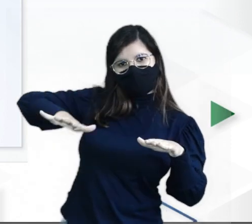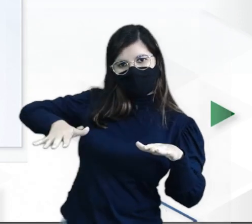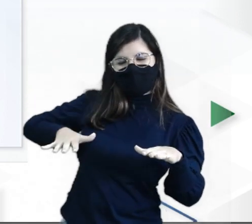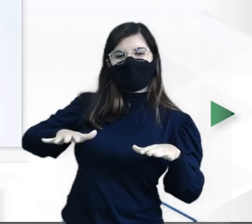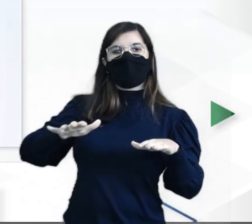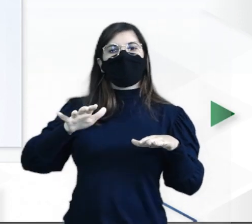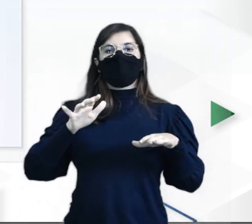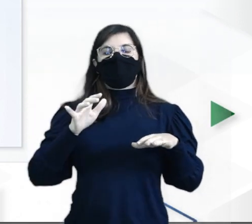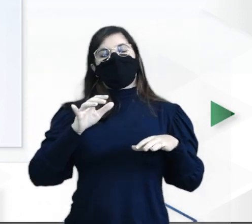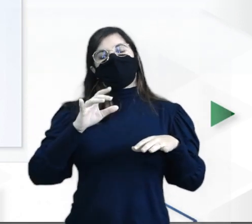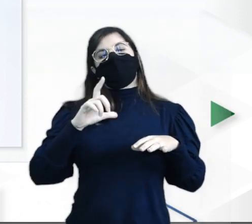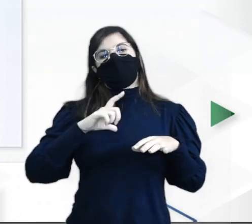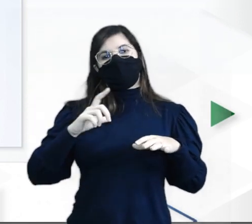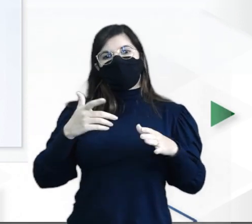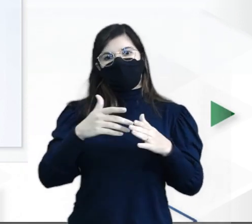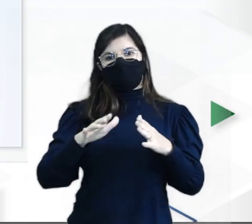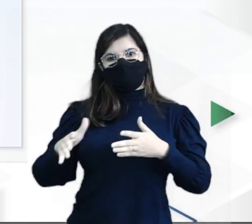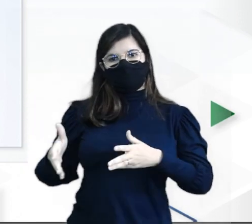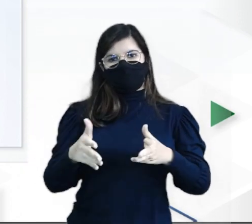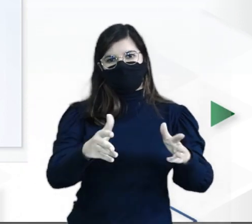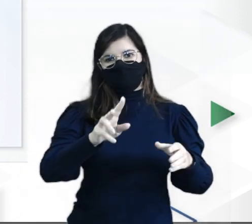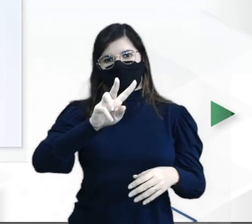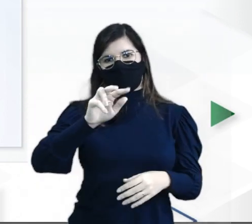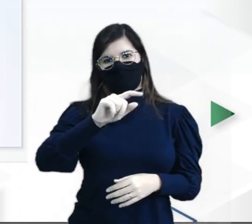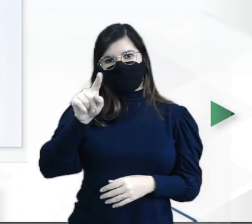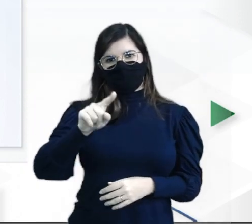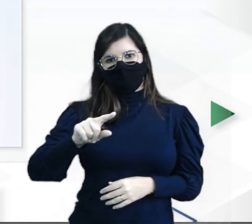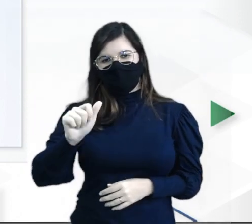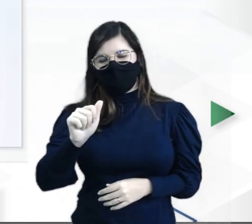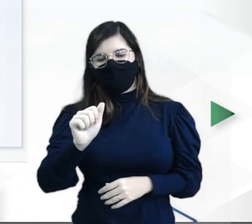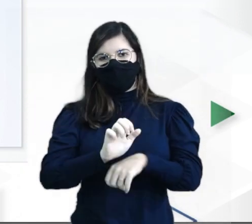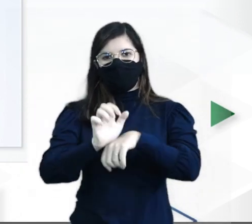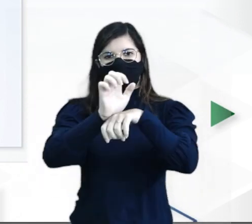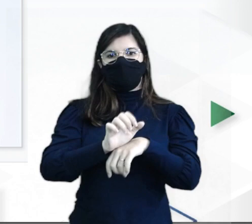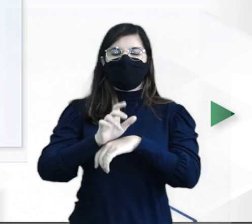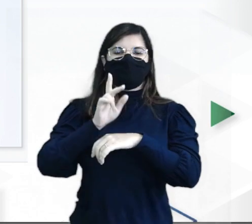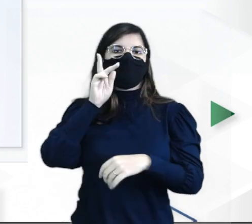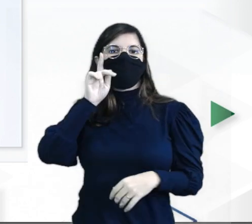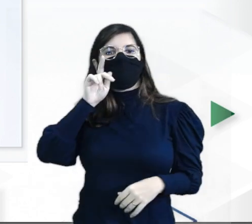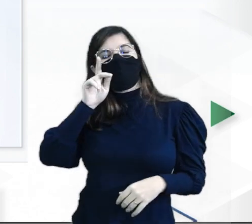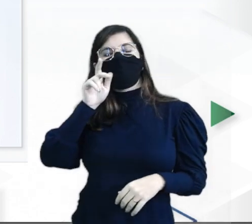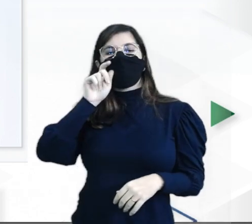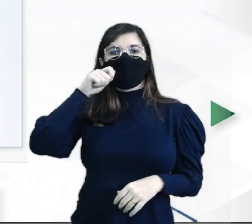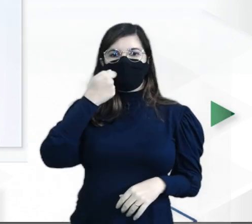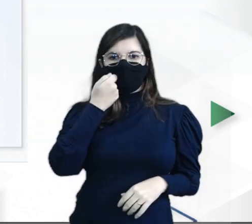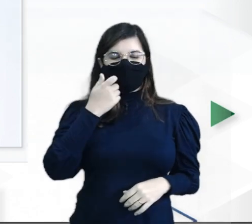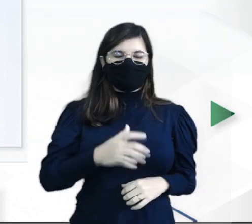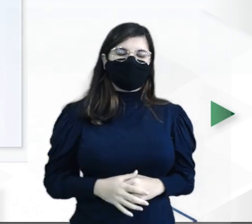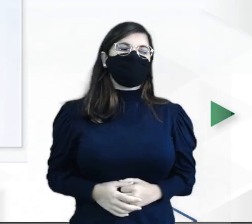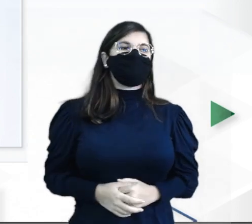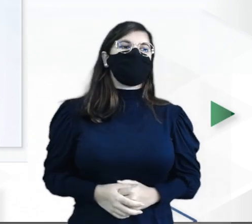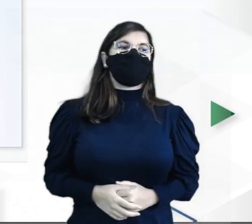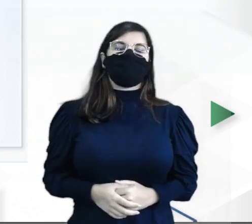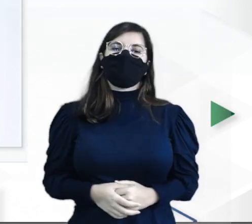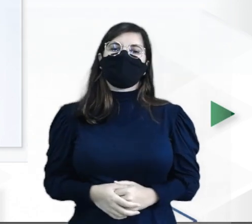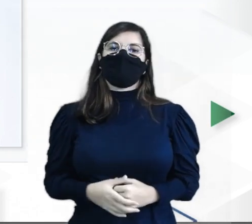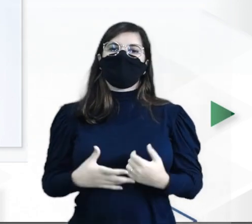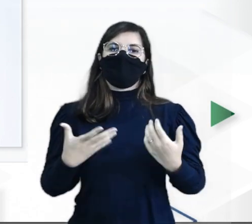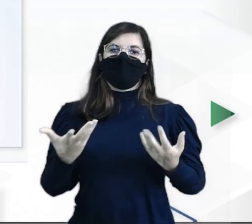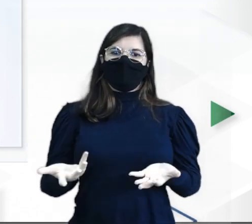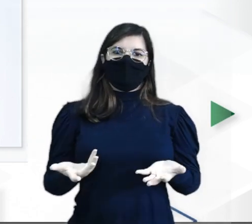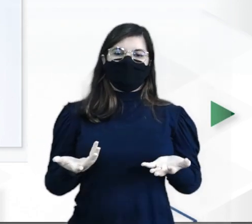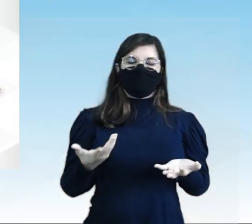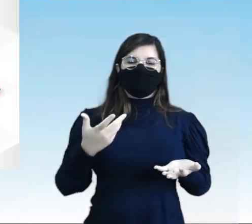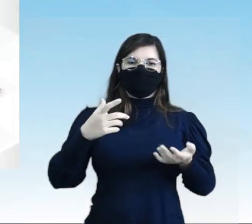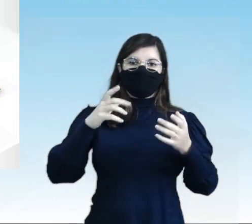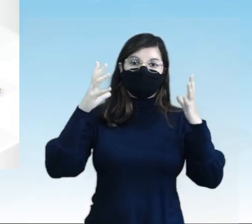Luís até o Rio vaza no estado de Sergipe então como eu tinha falado os holandeses eles vão